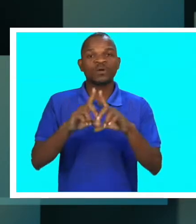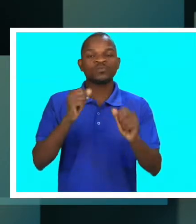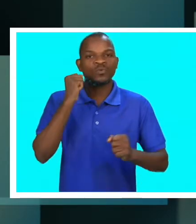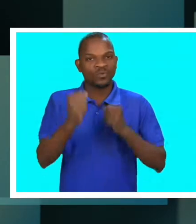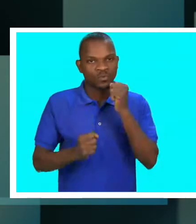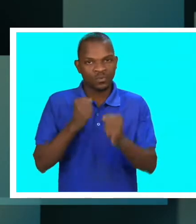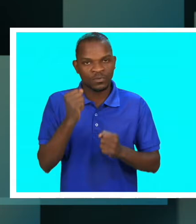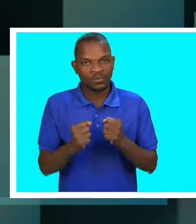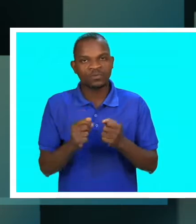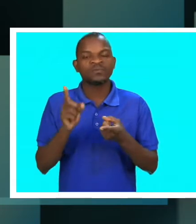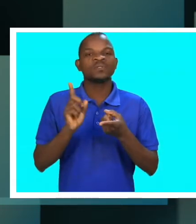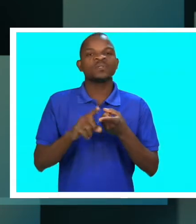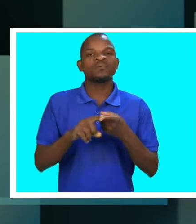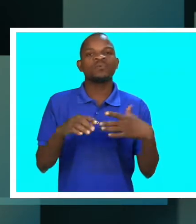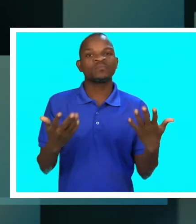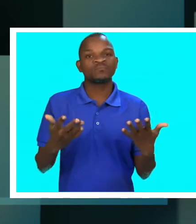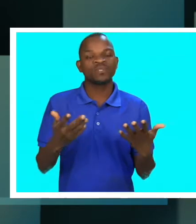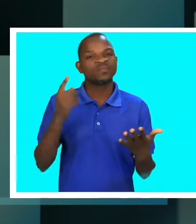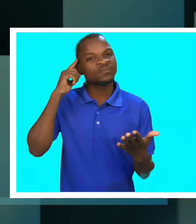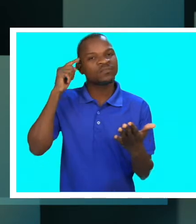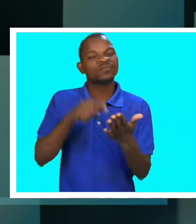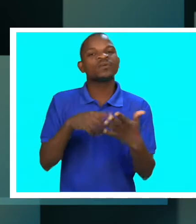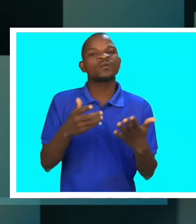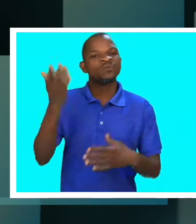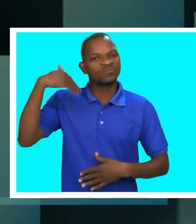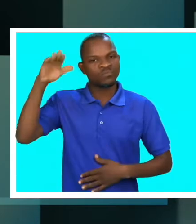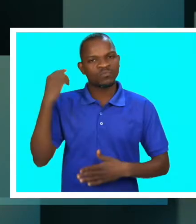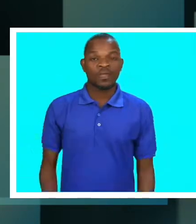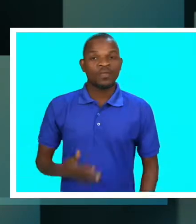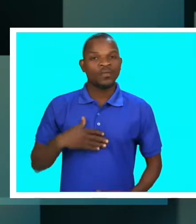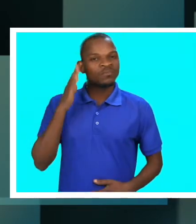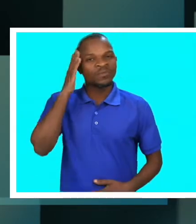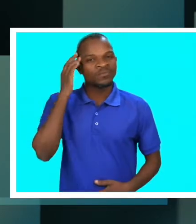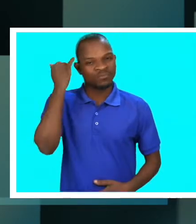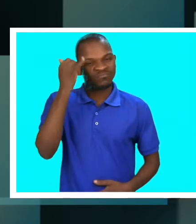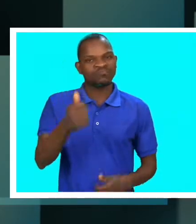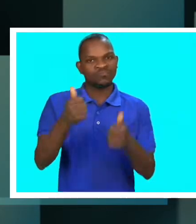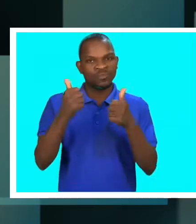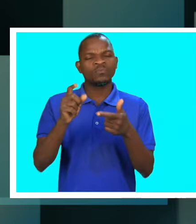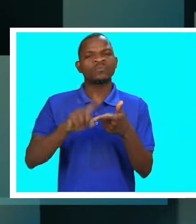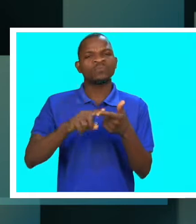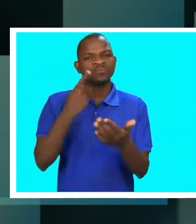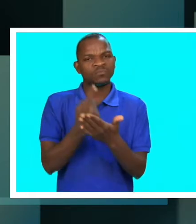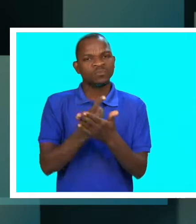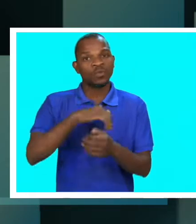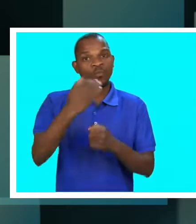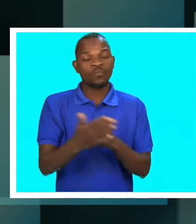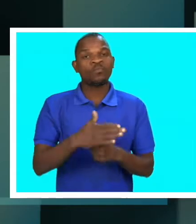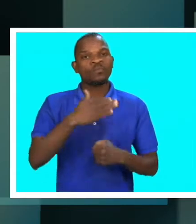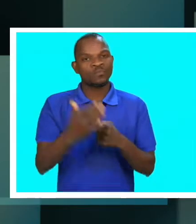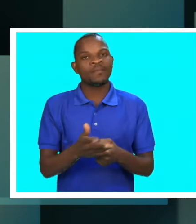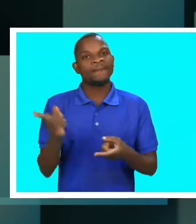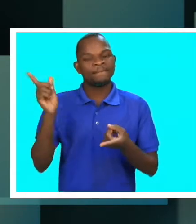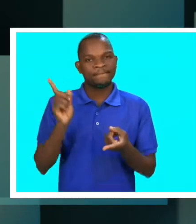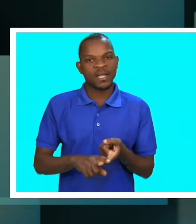esta Coríntia 5. E isso já acontecia nos tempos passados. Eu acho uma boa iniciativa e acho que uma coisa que se deveria repetir mais